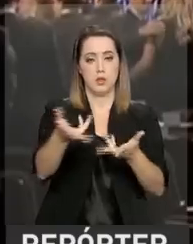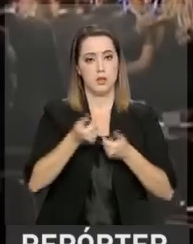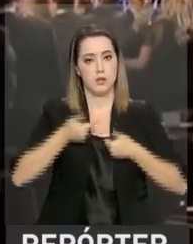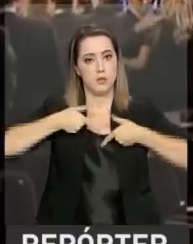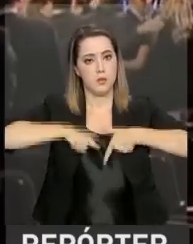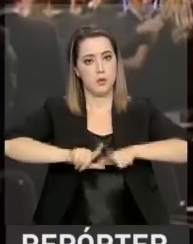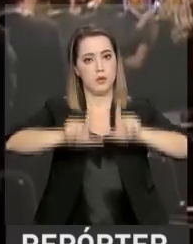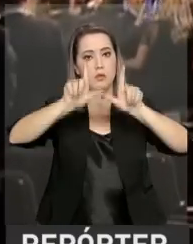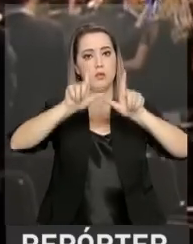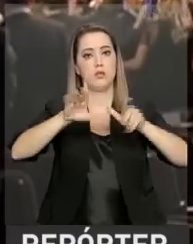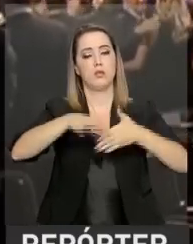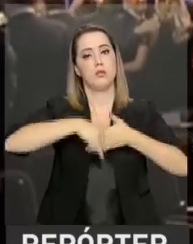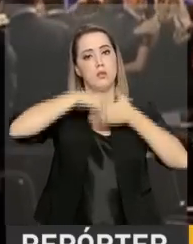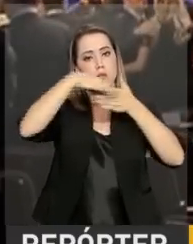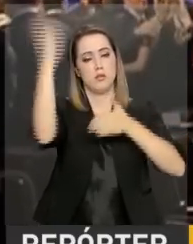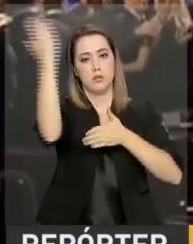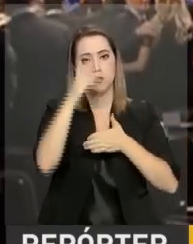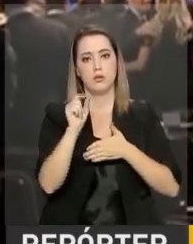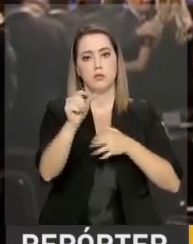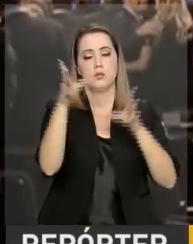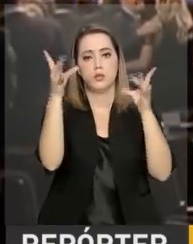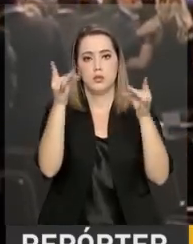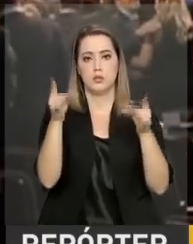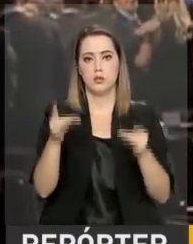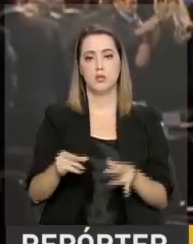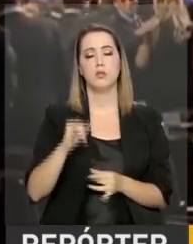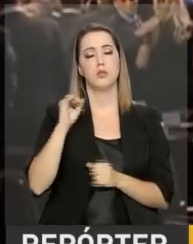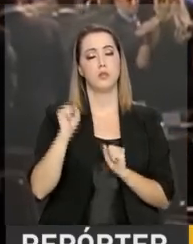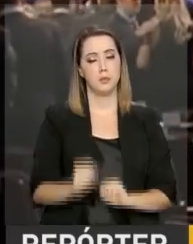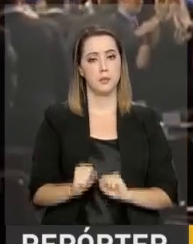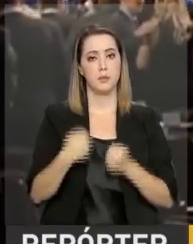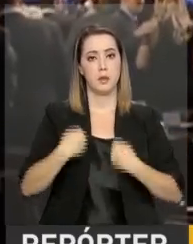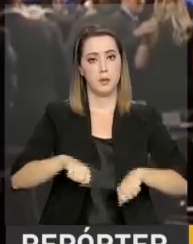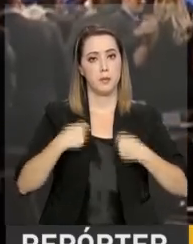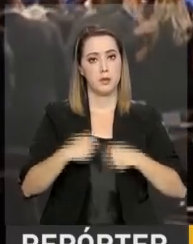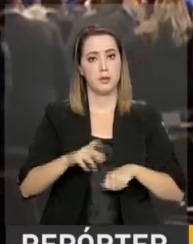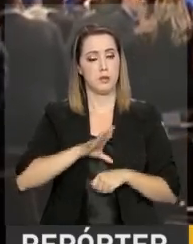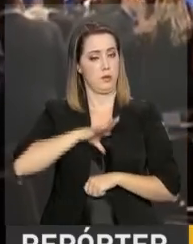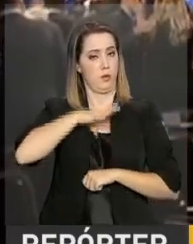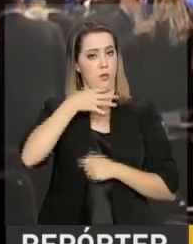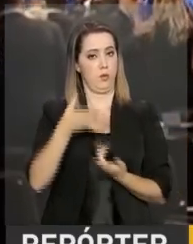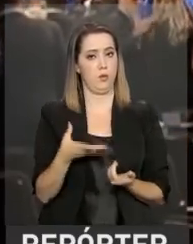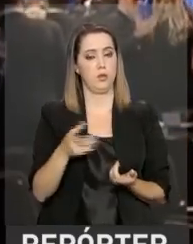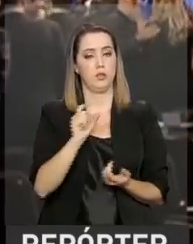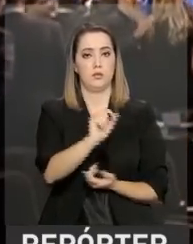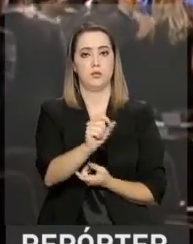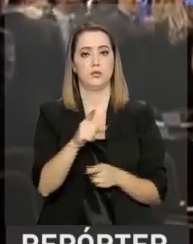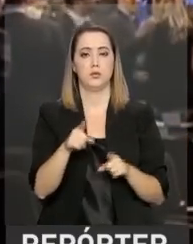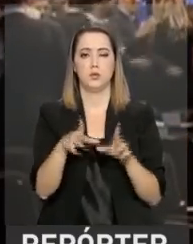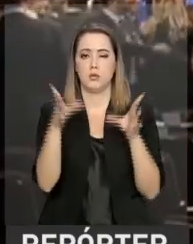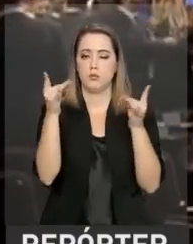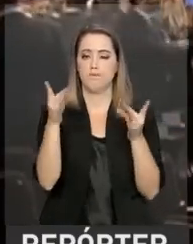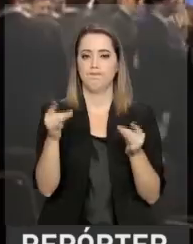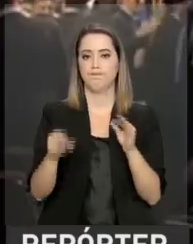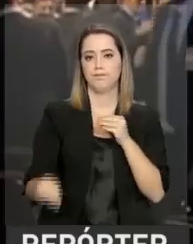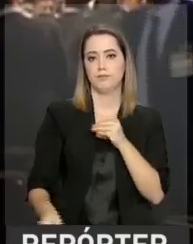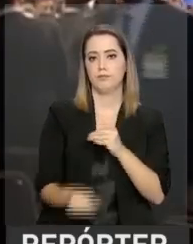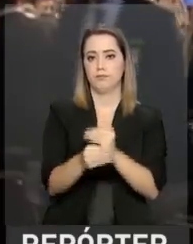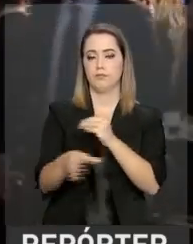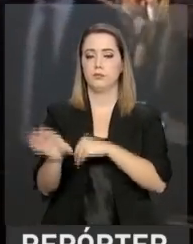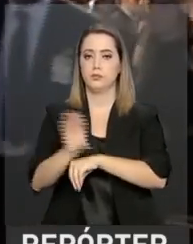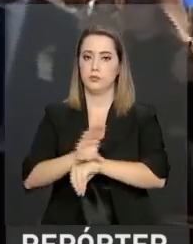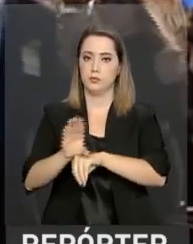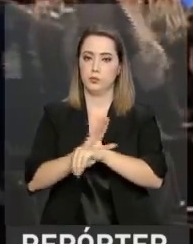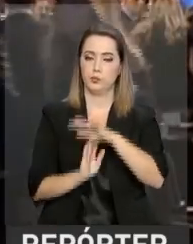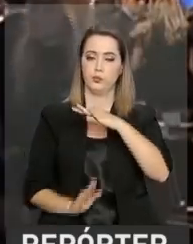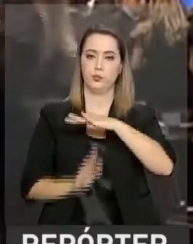e destacou que é preciso coragem para tomar as medidas de que o país precisa, com destaque para a PEC, que